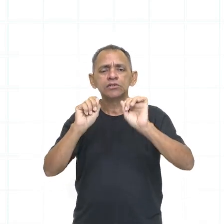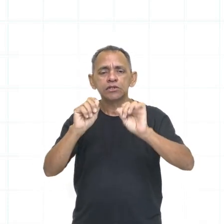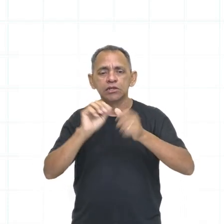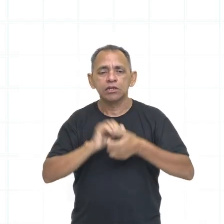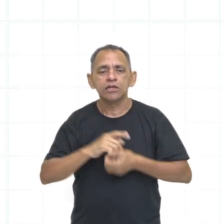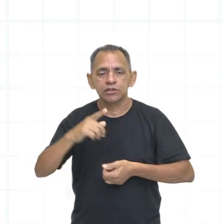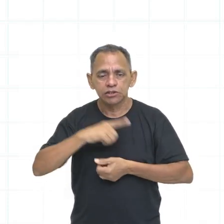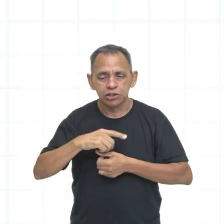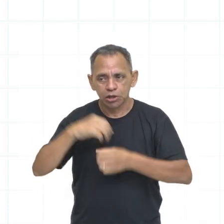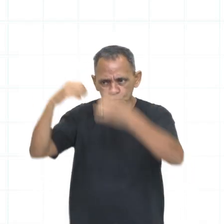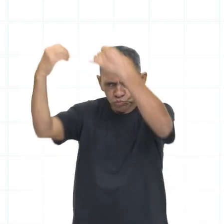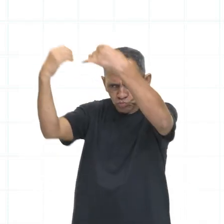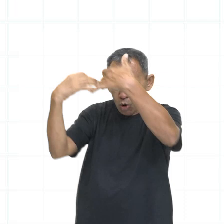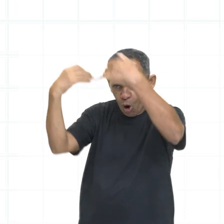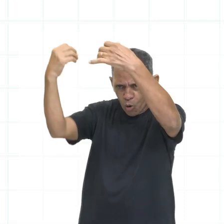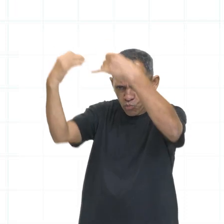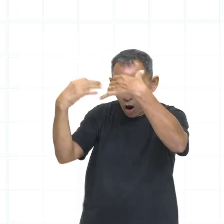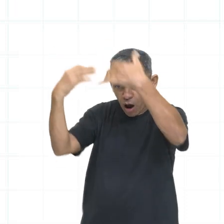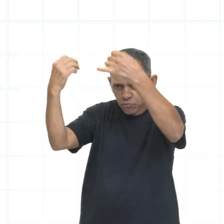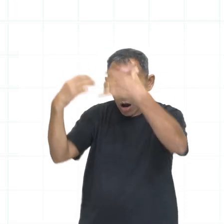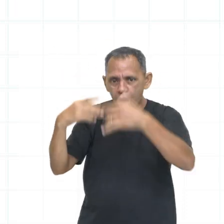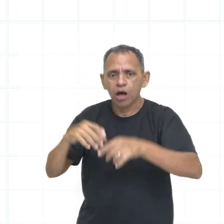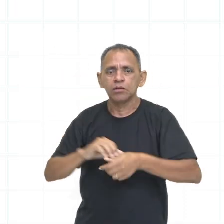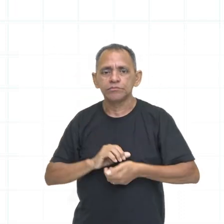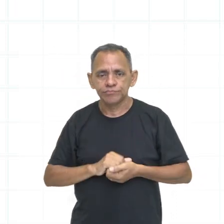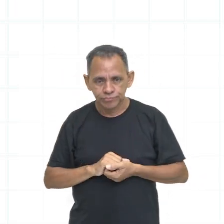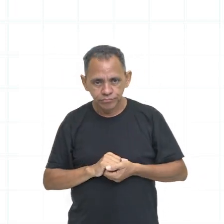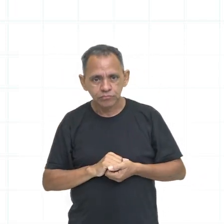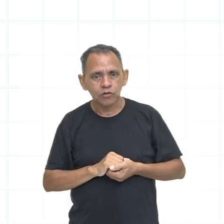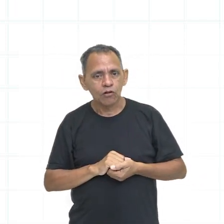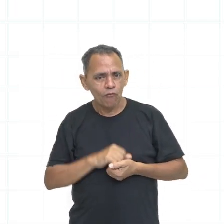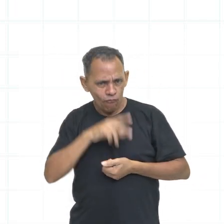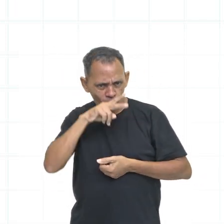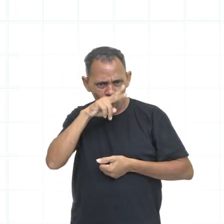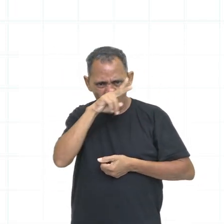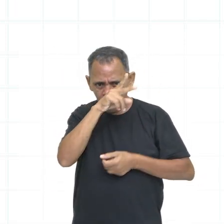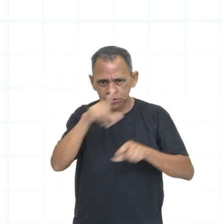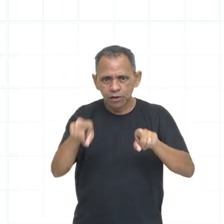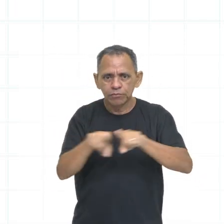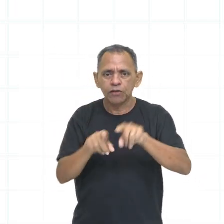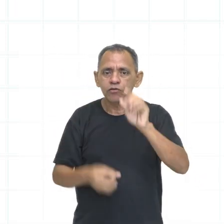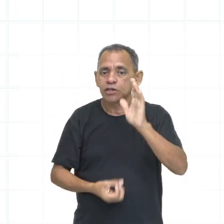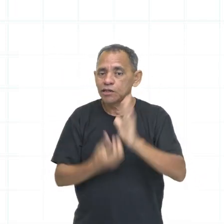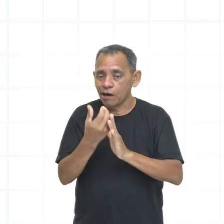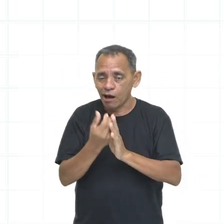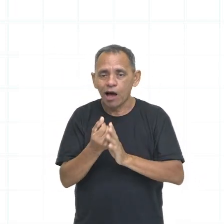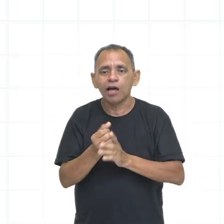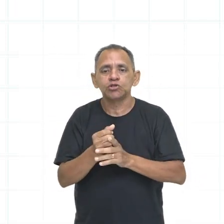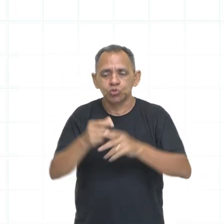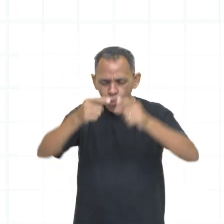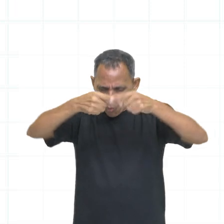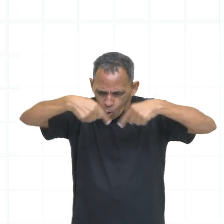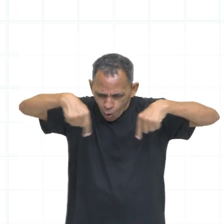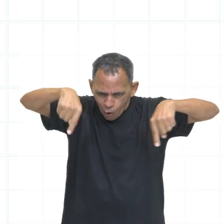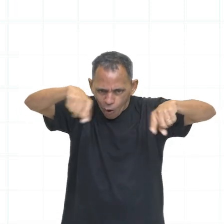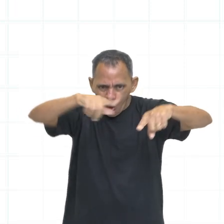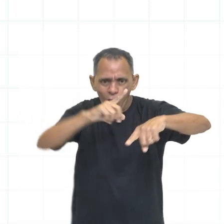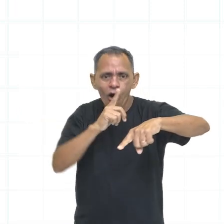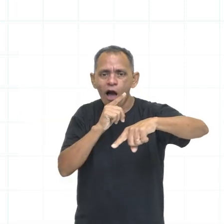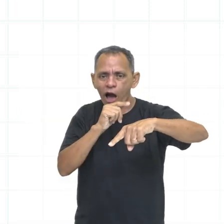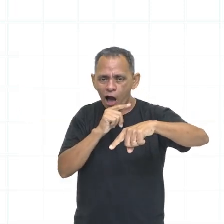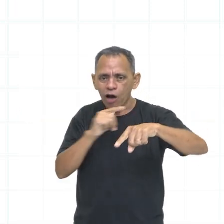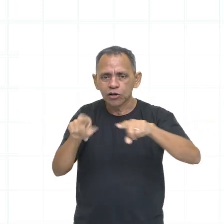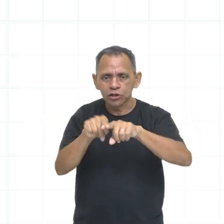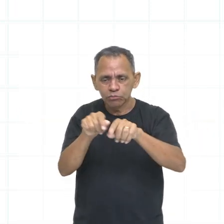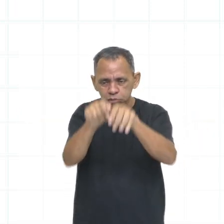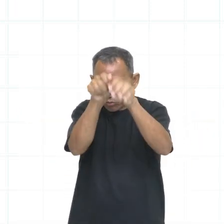aparecerem chuvas, nós tivemos aí chuvas intensas que teriam formado lagos e oceanos. E a partir do momento que